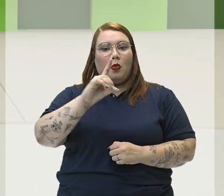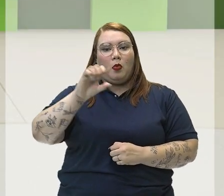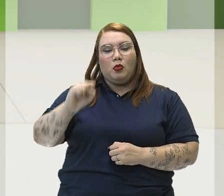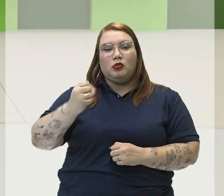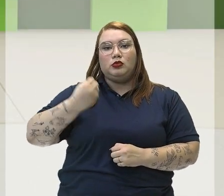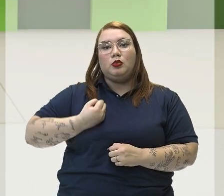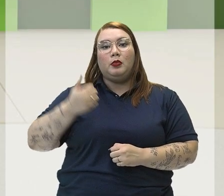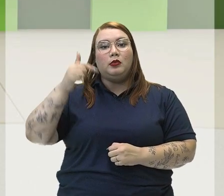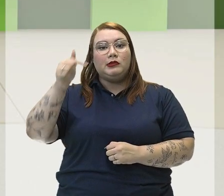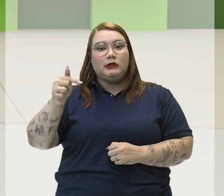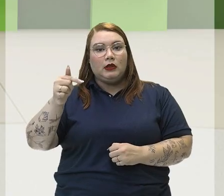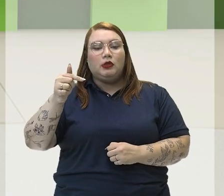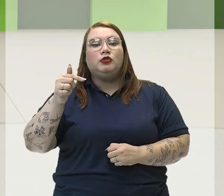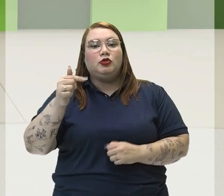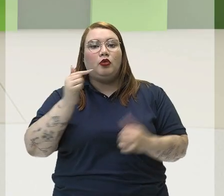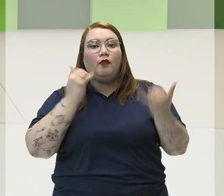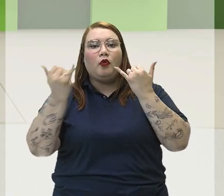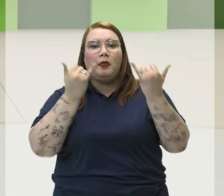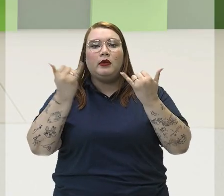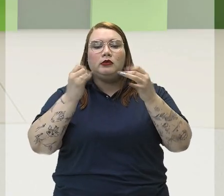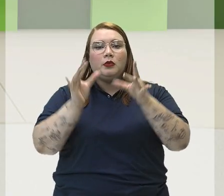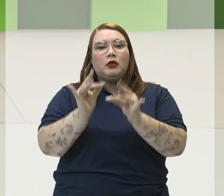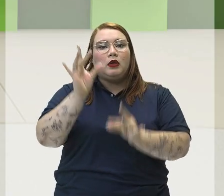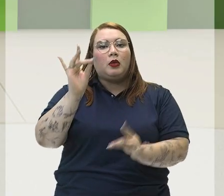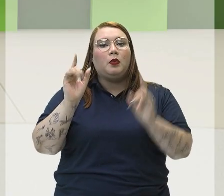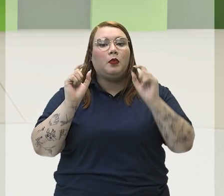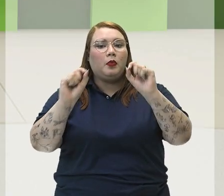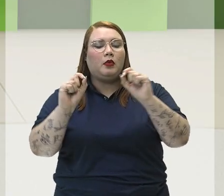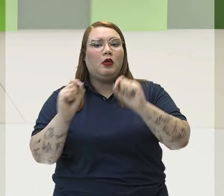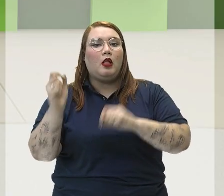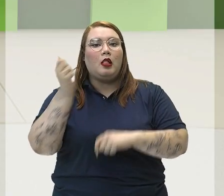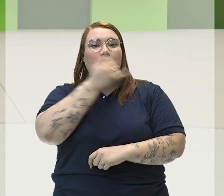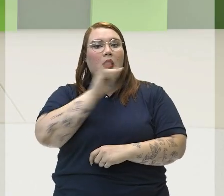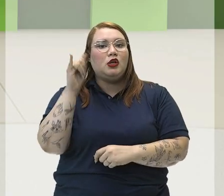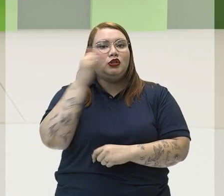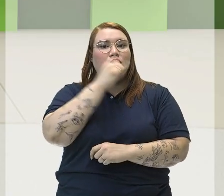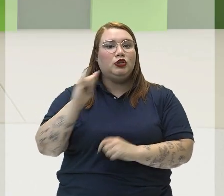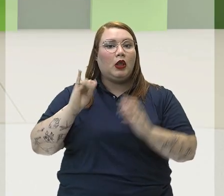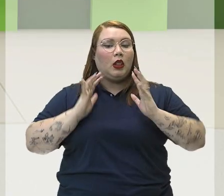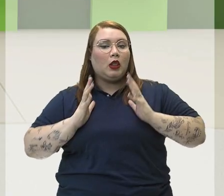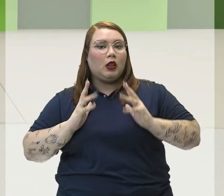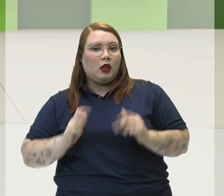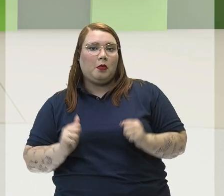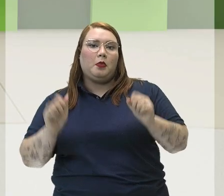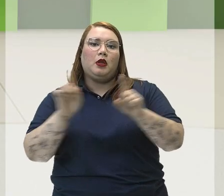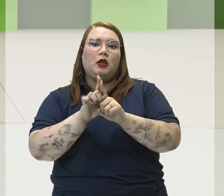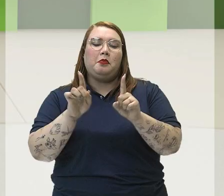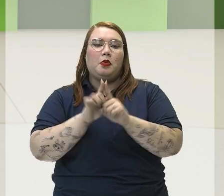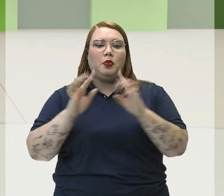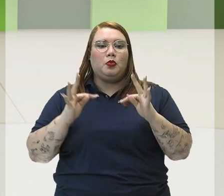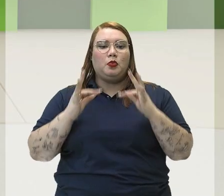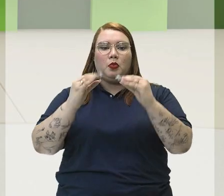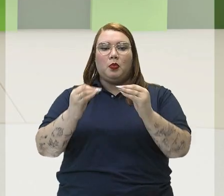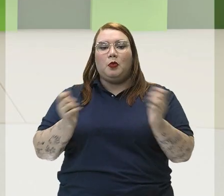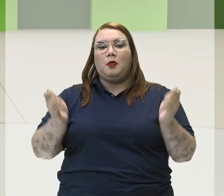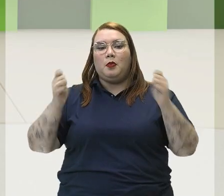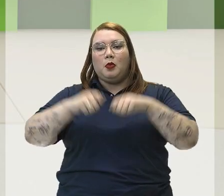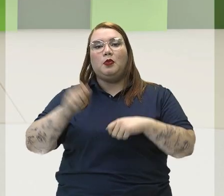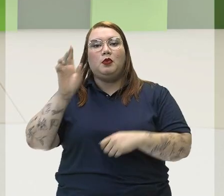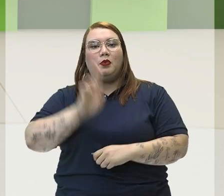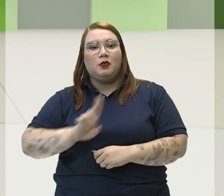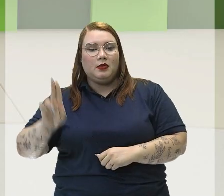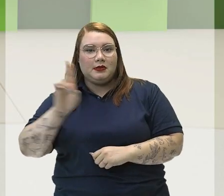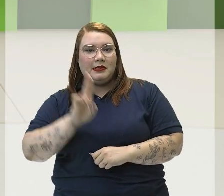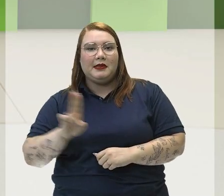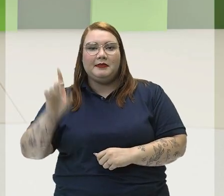ODS 7, que vem falar aqui para a gente sobre a energia limpa e acessível, né? A gente observa aqui ao lado